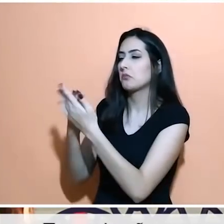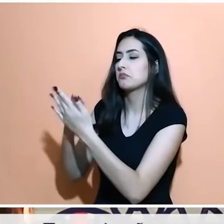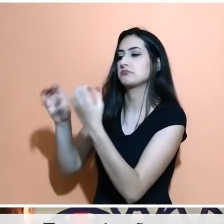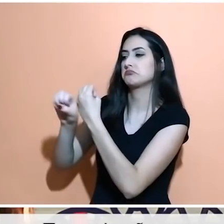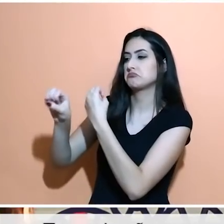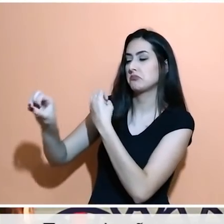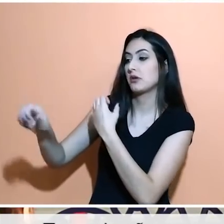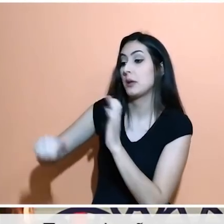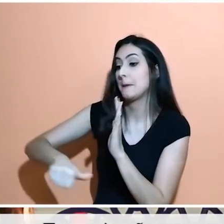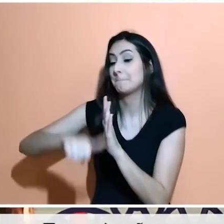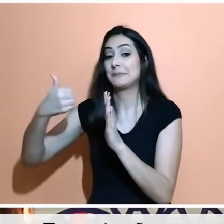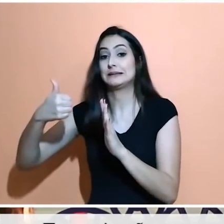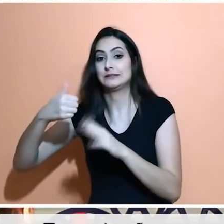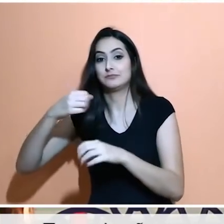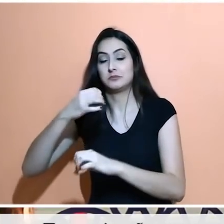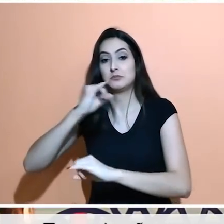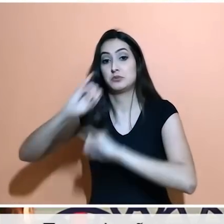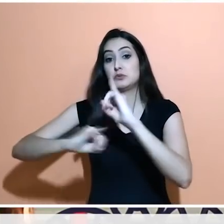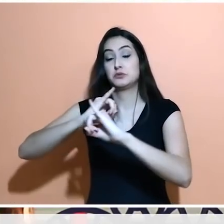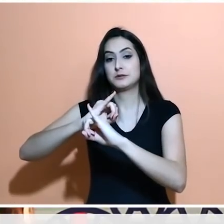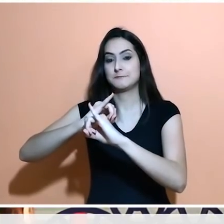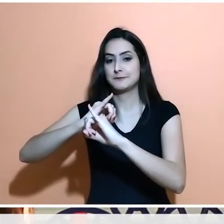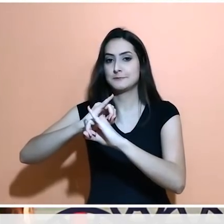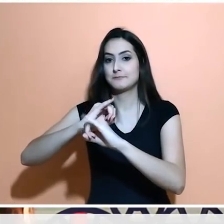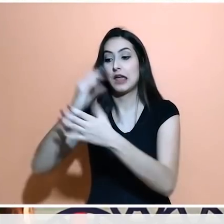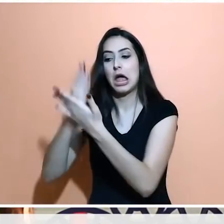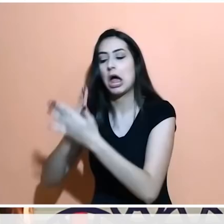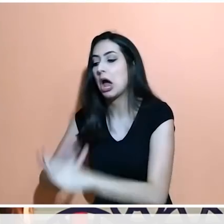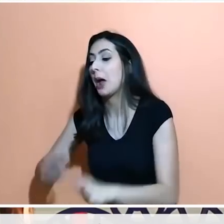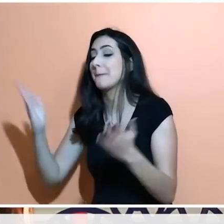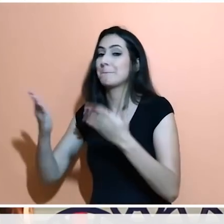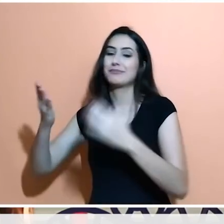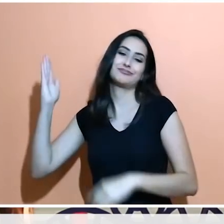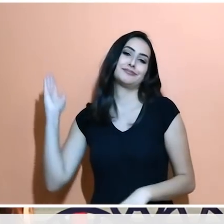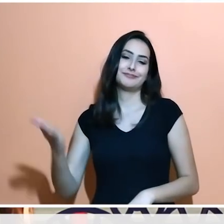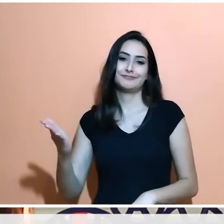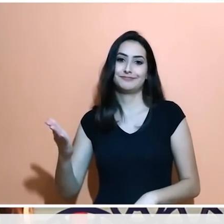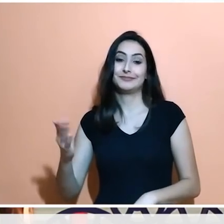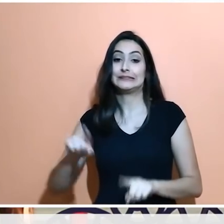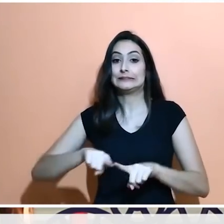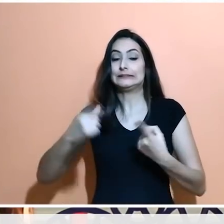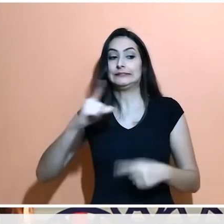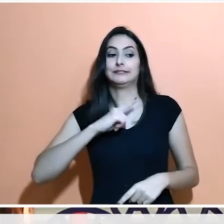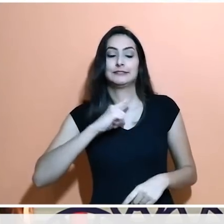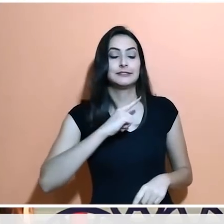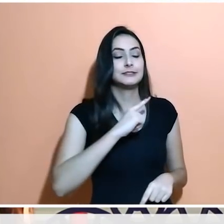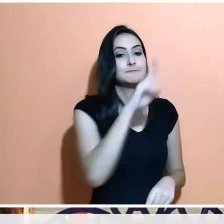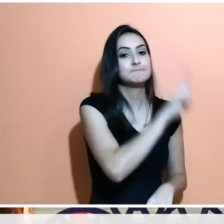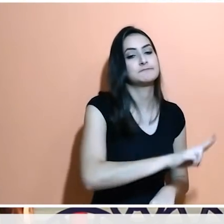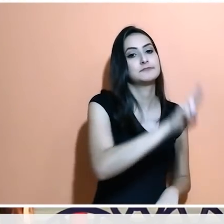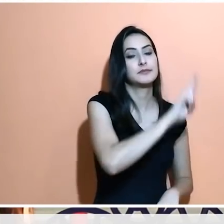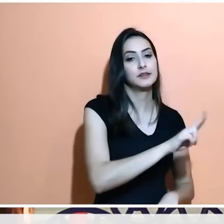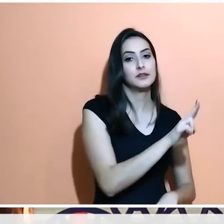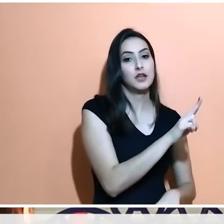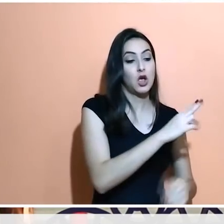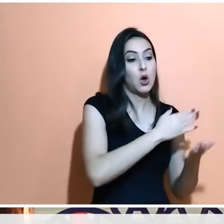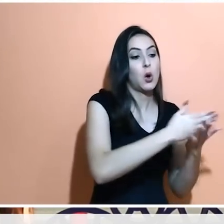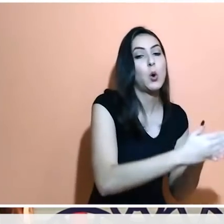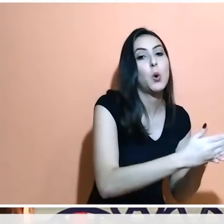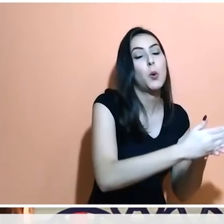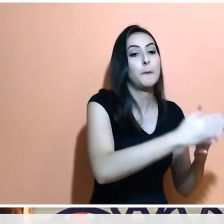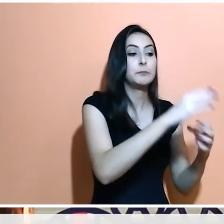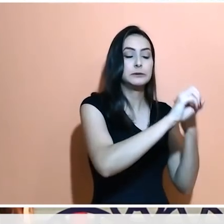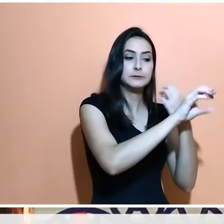incluindo as disciplinas iniciadas no primeiro semestre, por terem conseguido se organizar rapidamente com o ensino remoto,